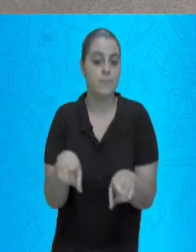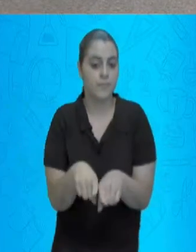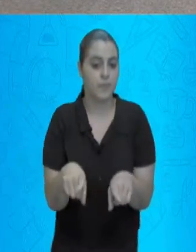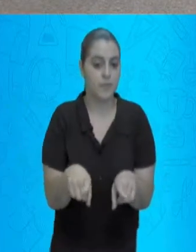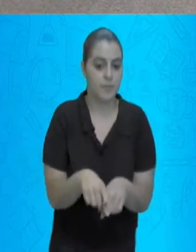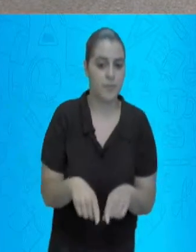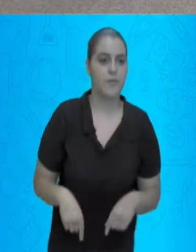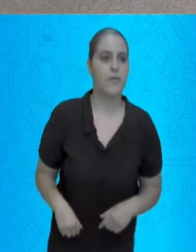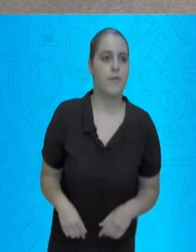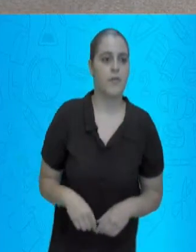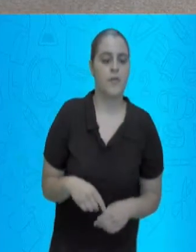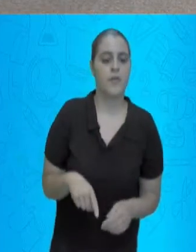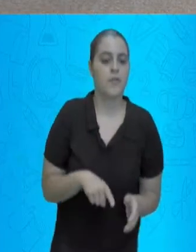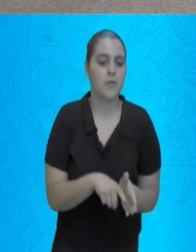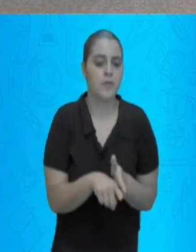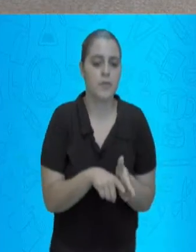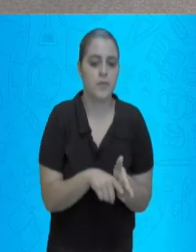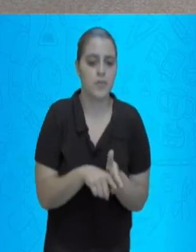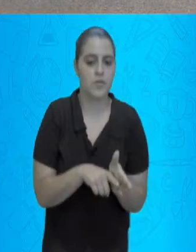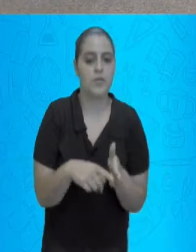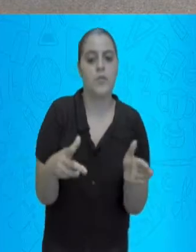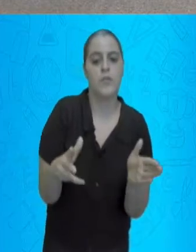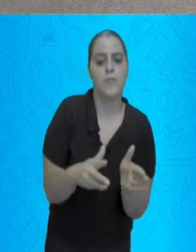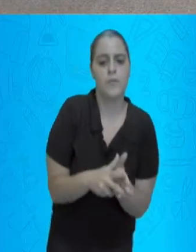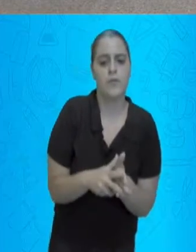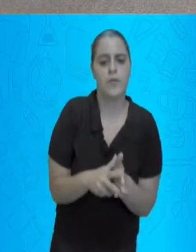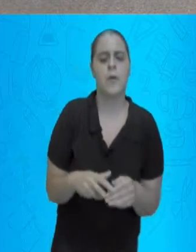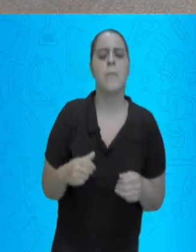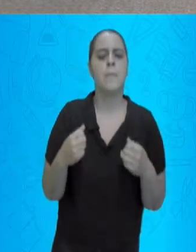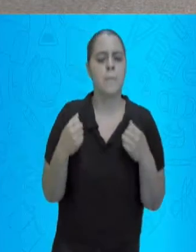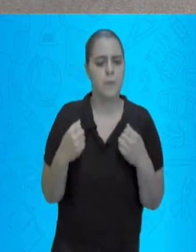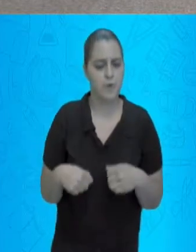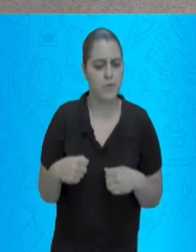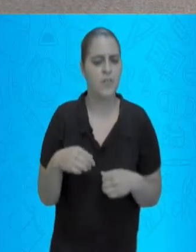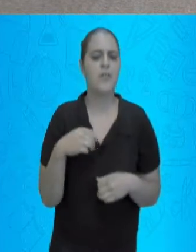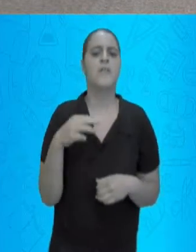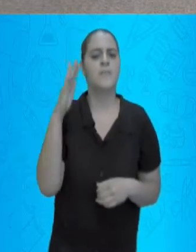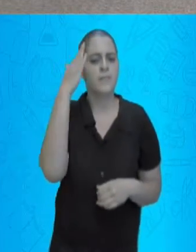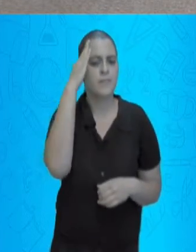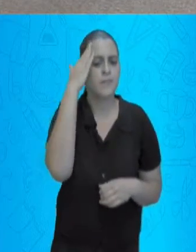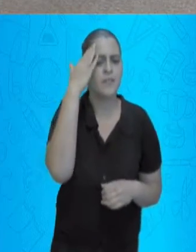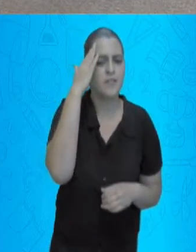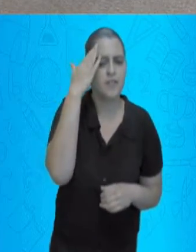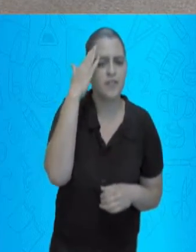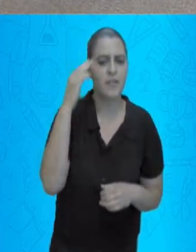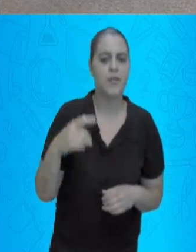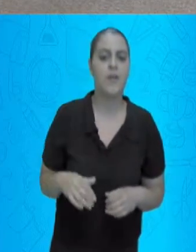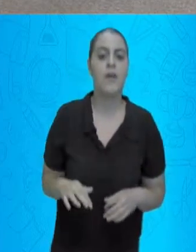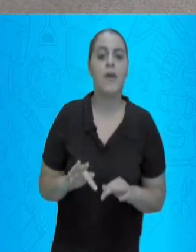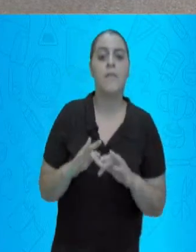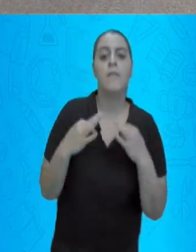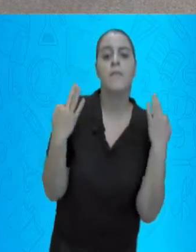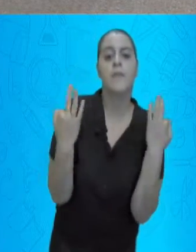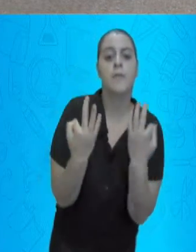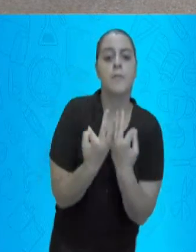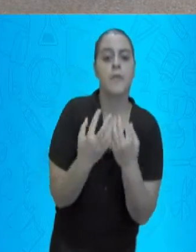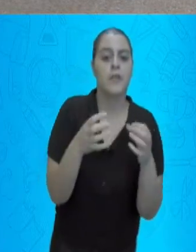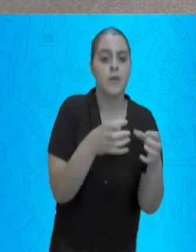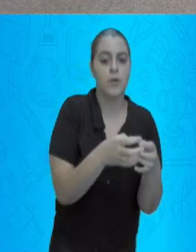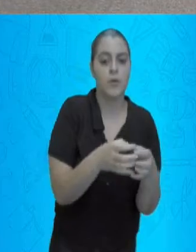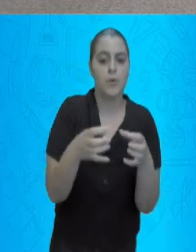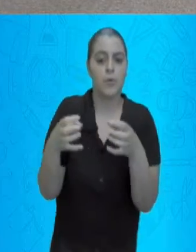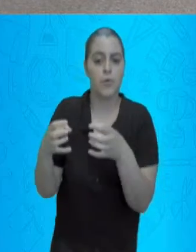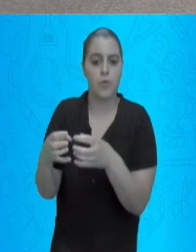Também, através da análise dos fósseis, é possível entender o parentesco entre os grupos